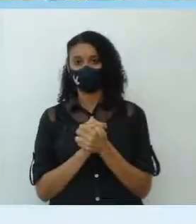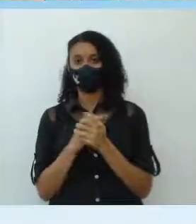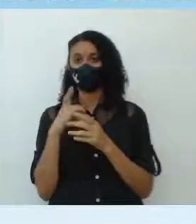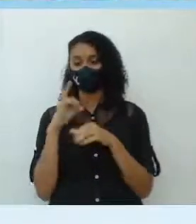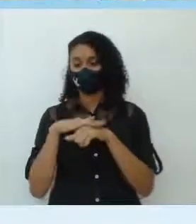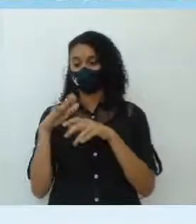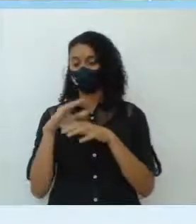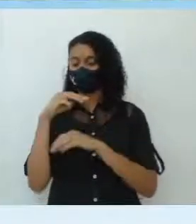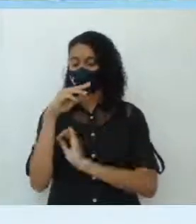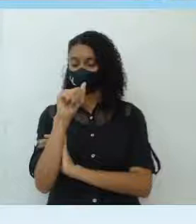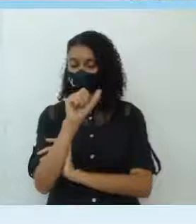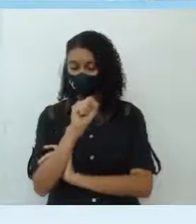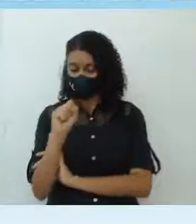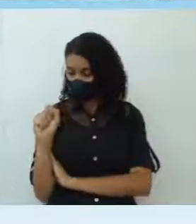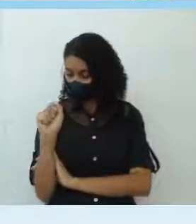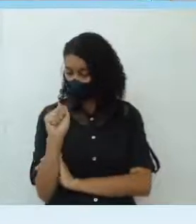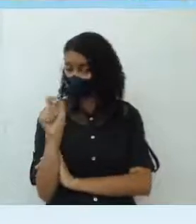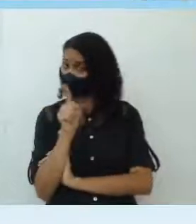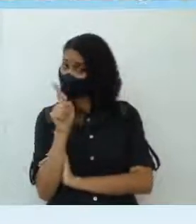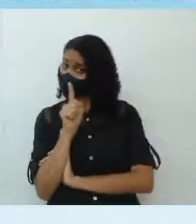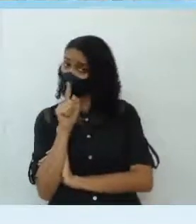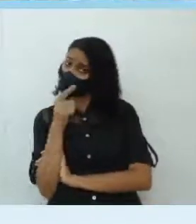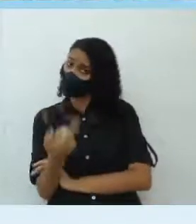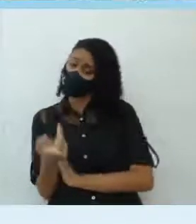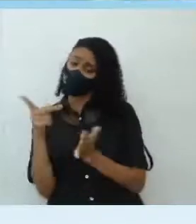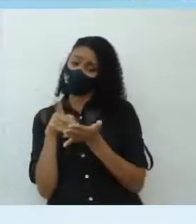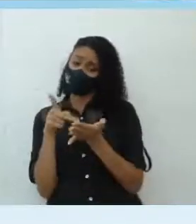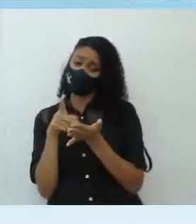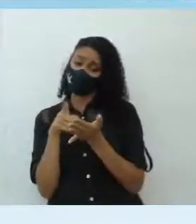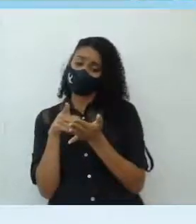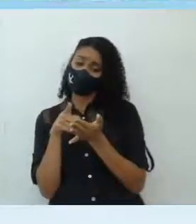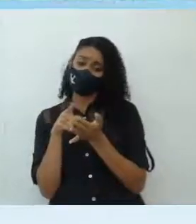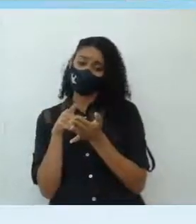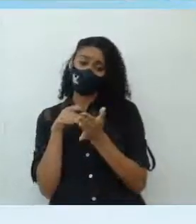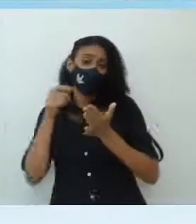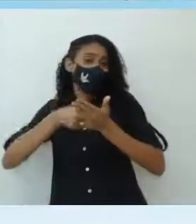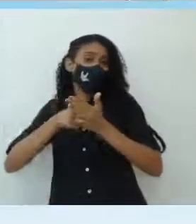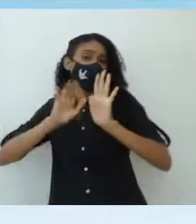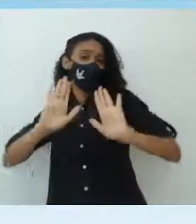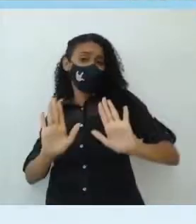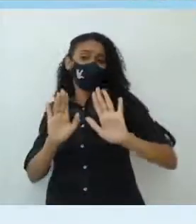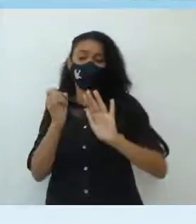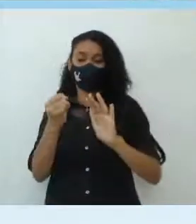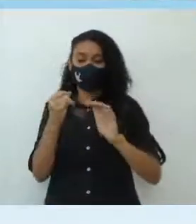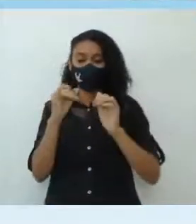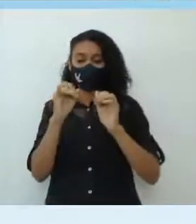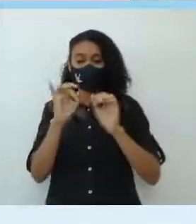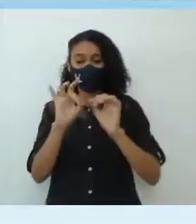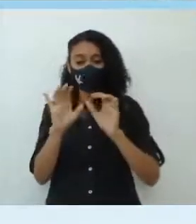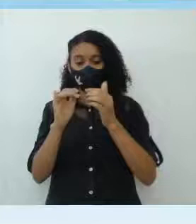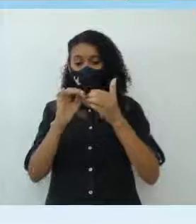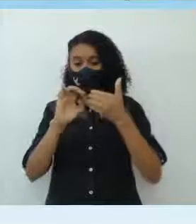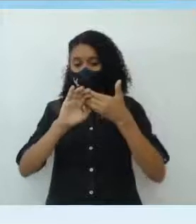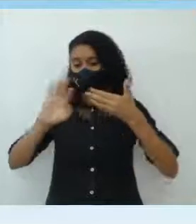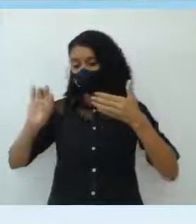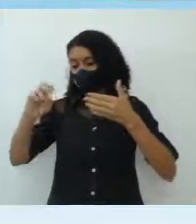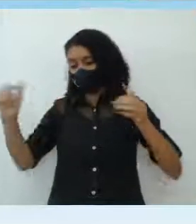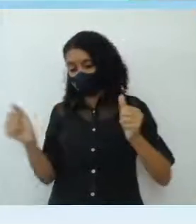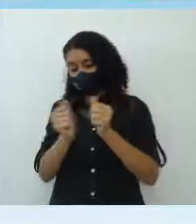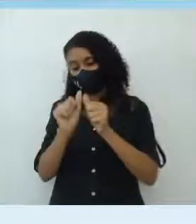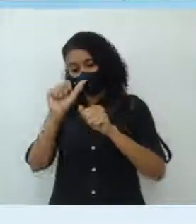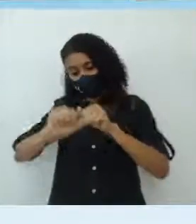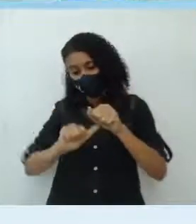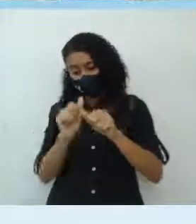mais massa. E isso não necessariamente é verdade. Se eu apenas afastei ou aproximei os